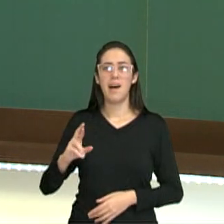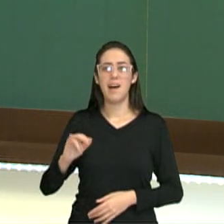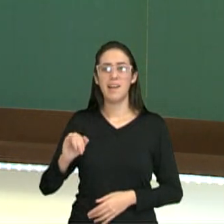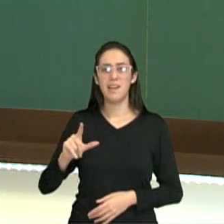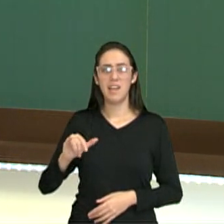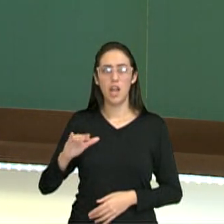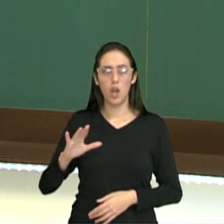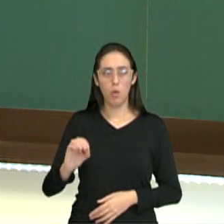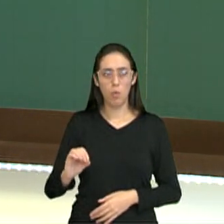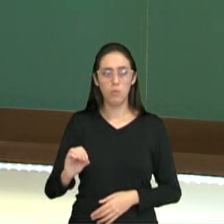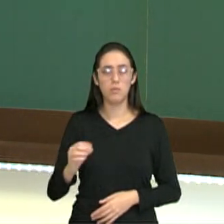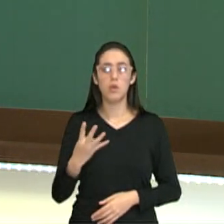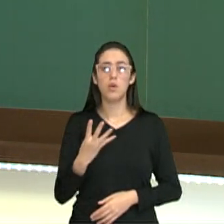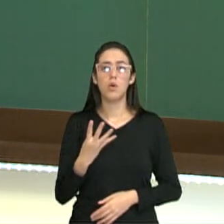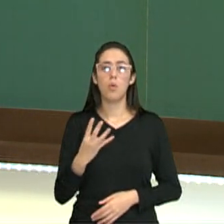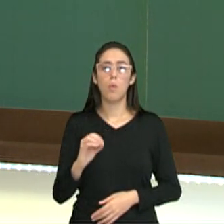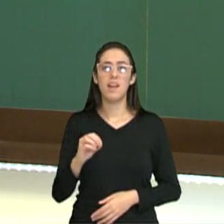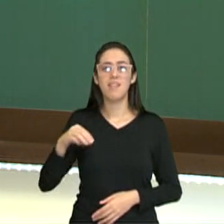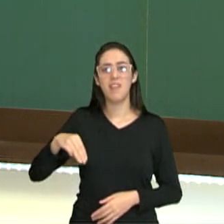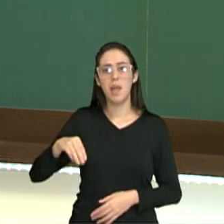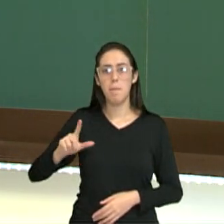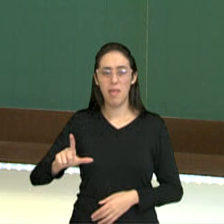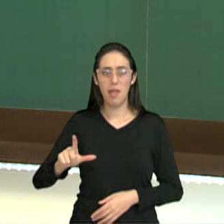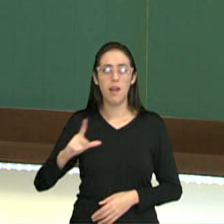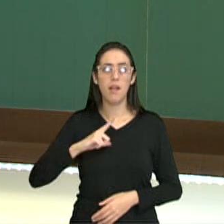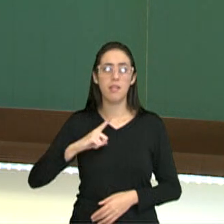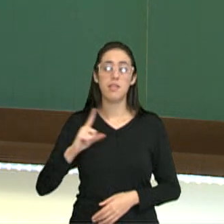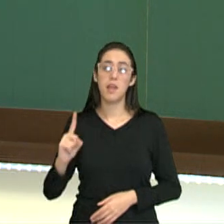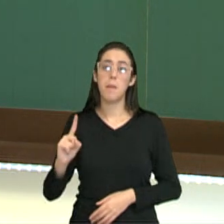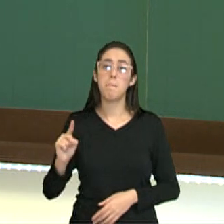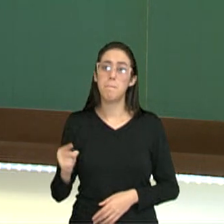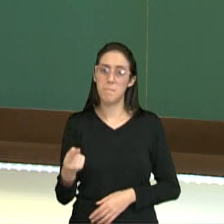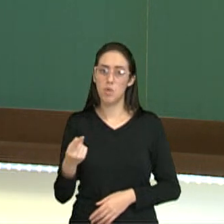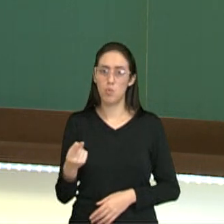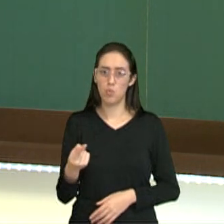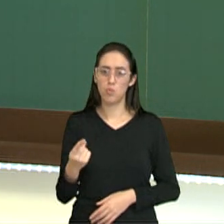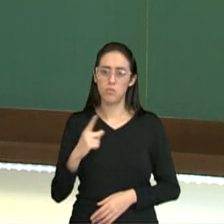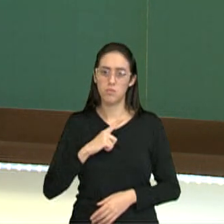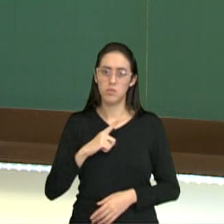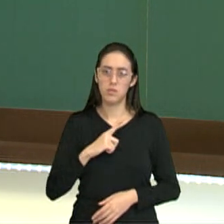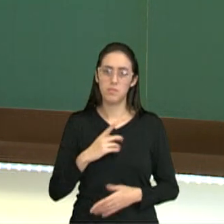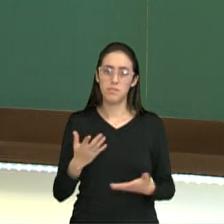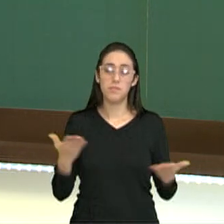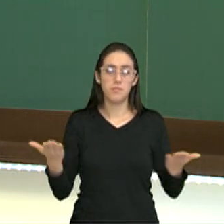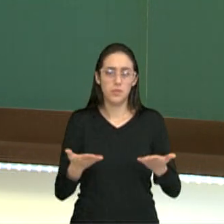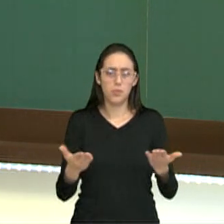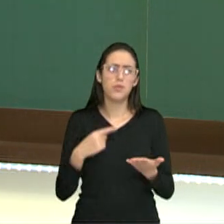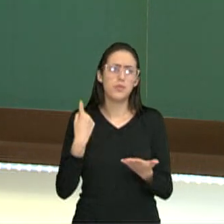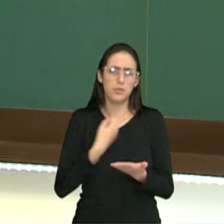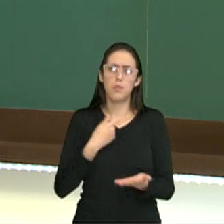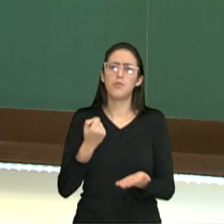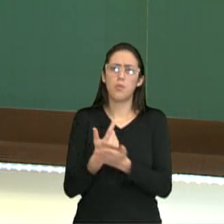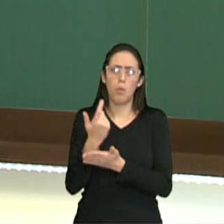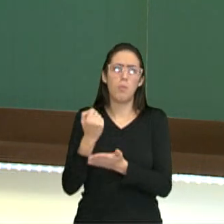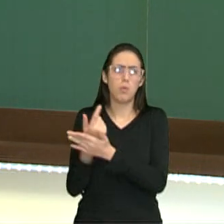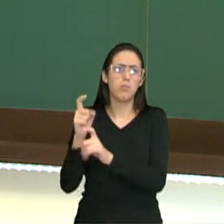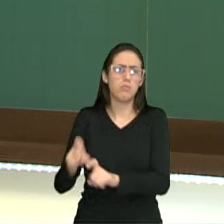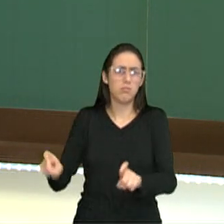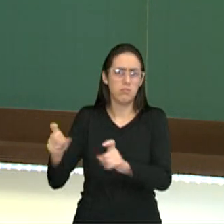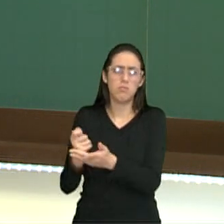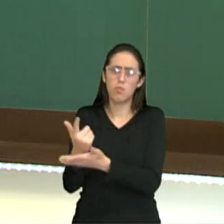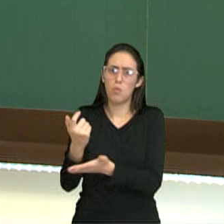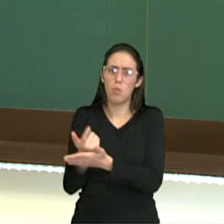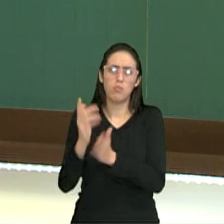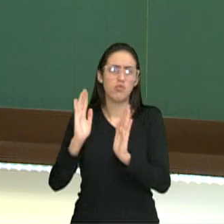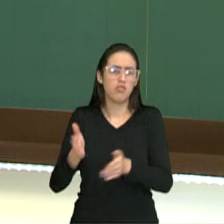unidades sendo disponibilizado. Hoje em dia a gente está comprando muito online, coisas que a gente não estava acostumado,